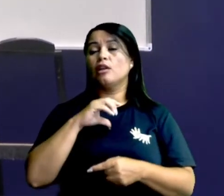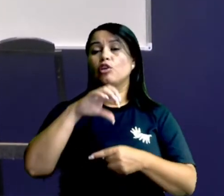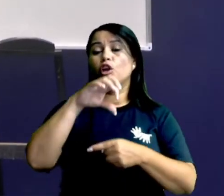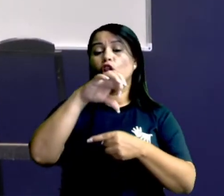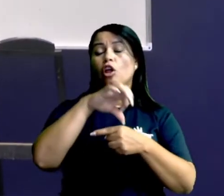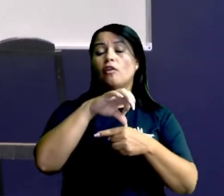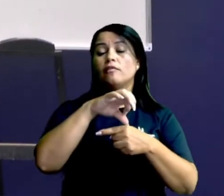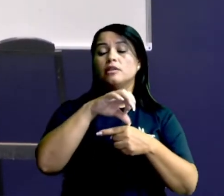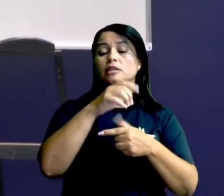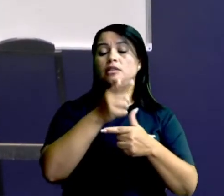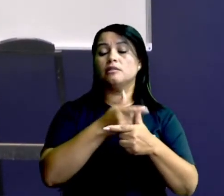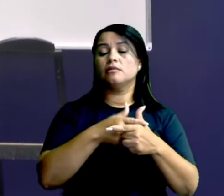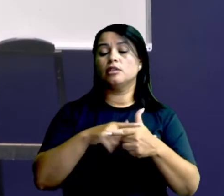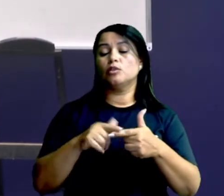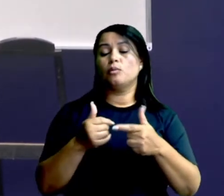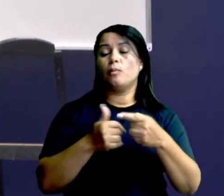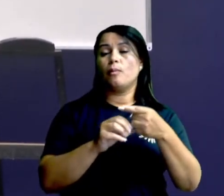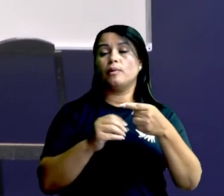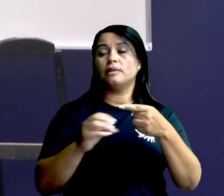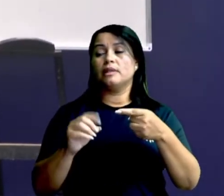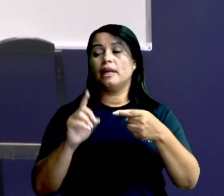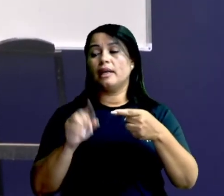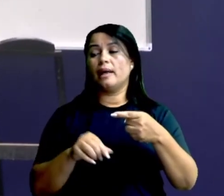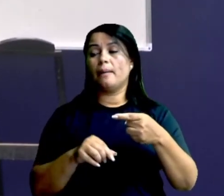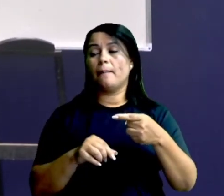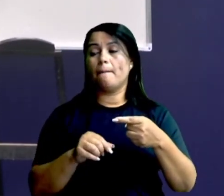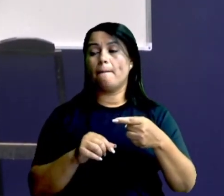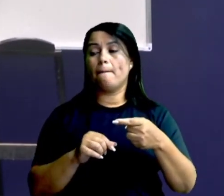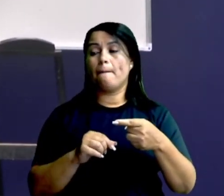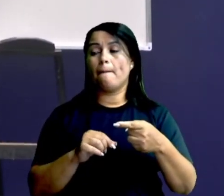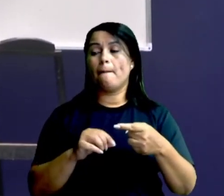900 dividido por 100 é